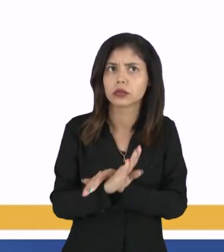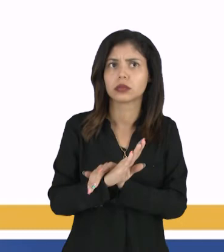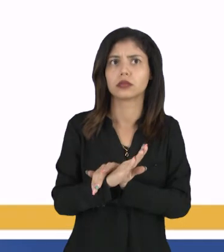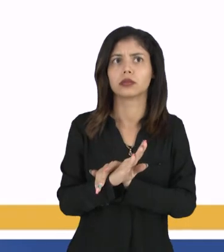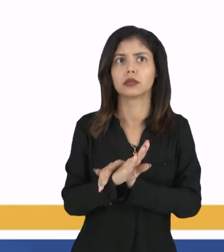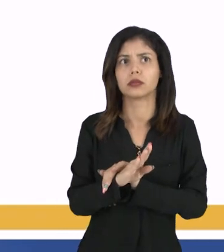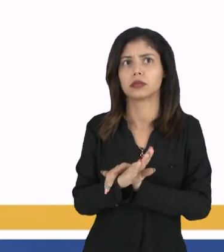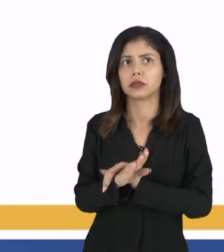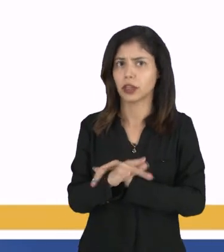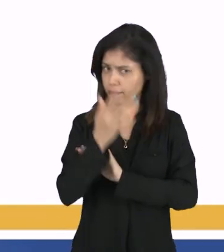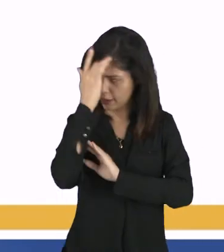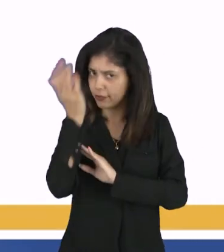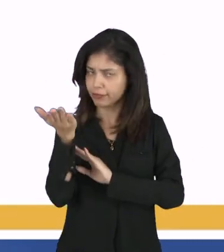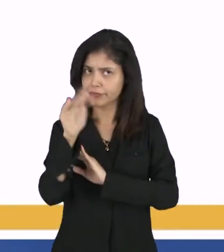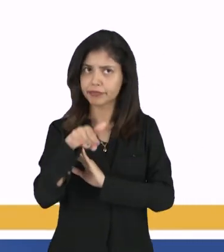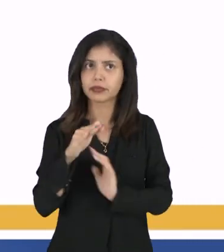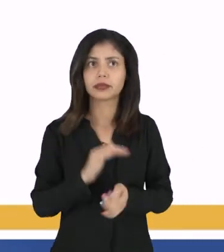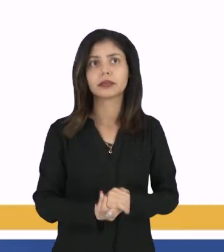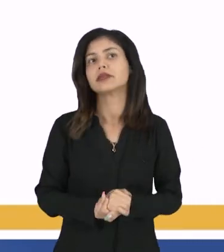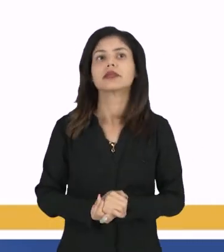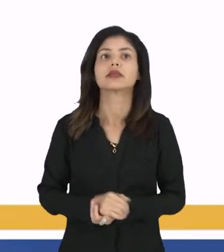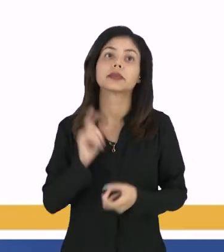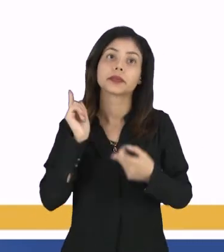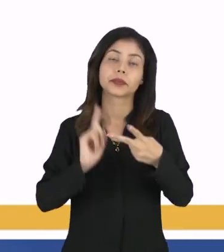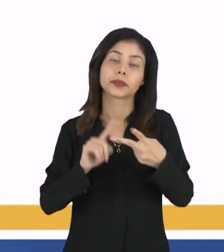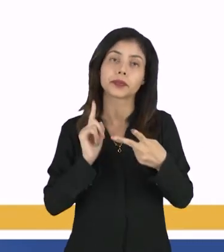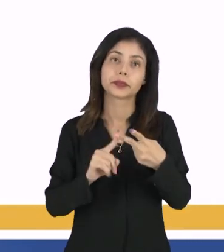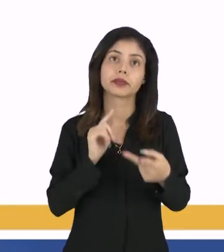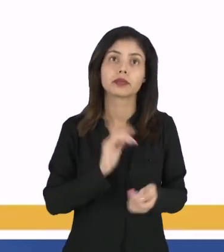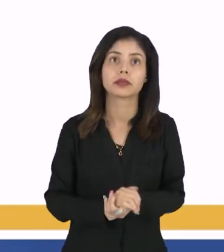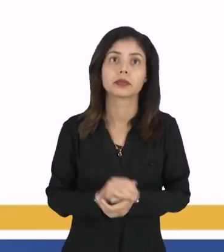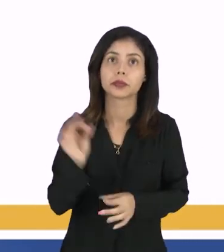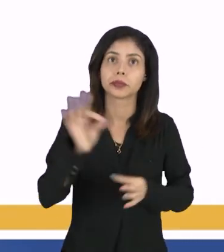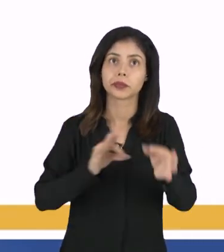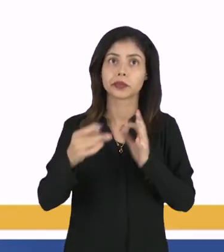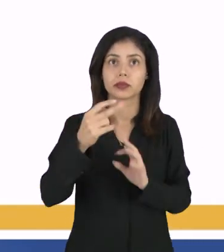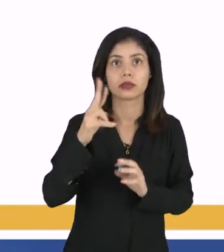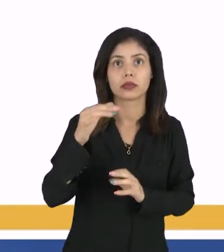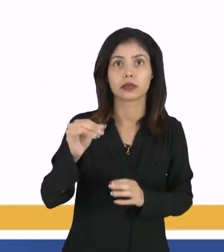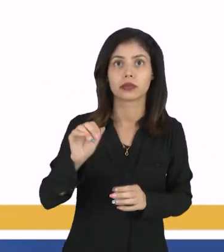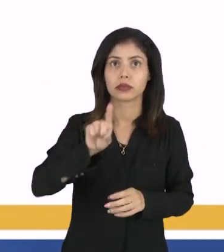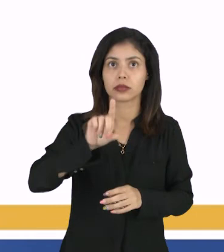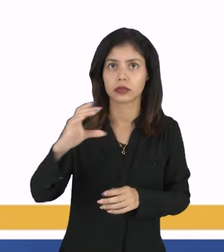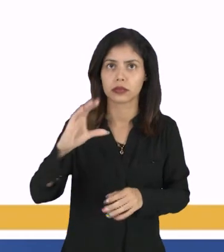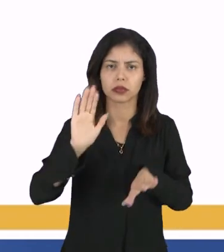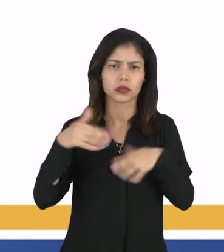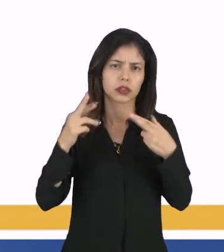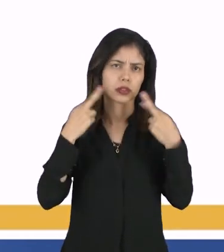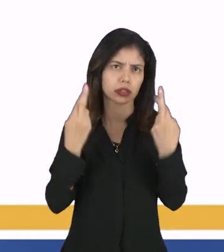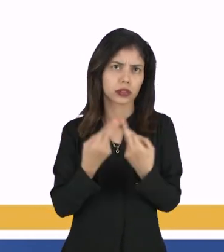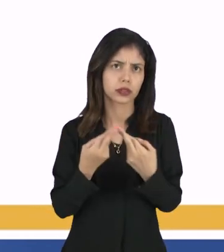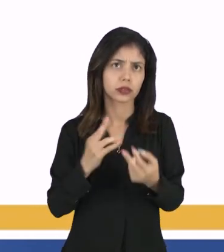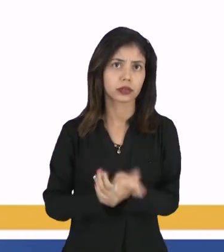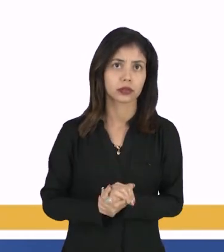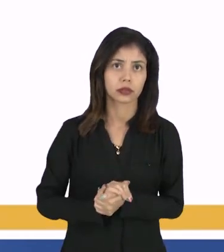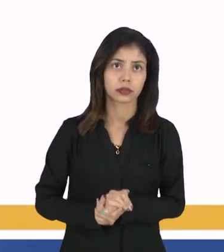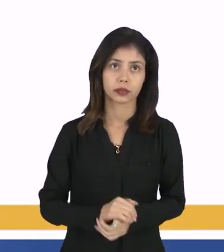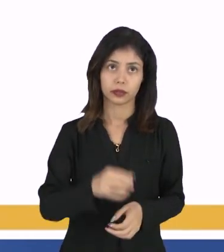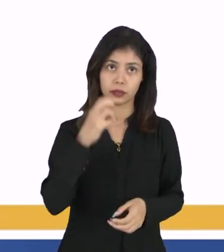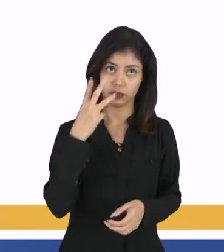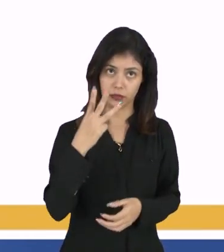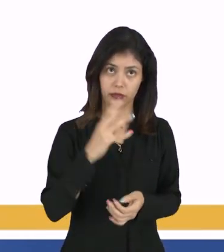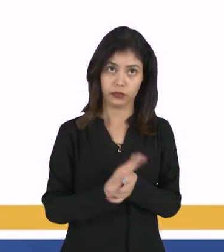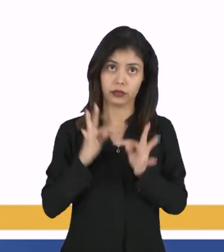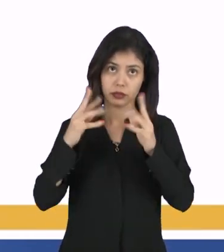Né? Bem fácil isso aí, né? A 2. Os organismos procariontes estão classificados em qual reino?